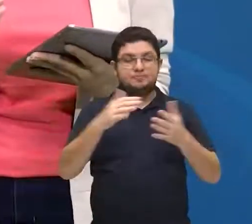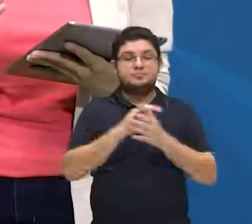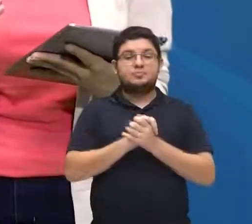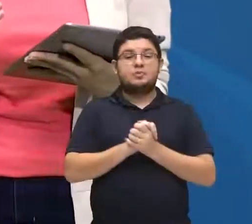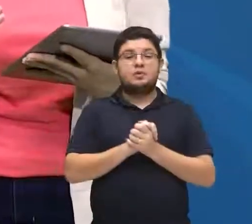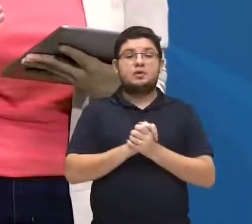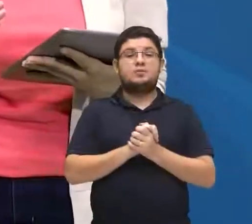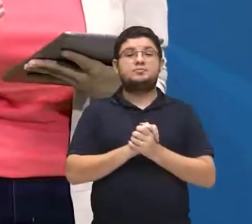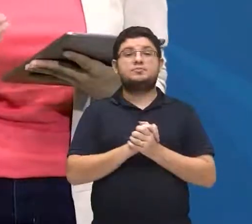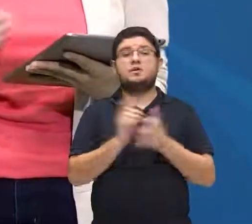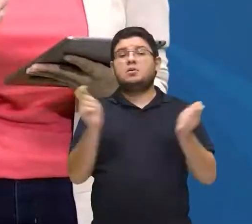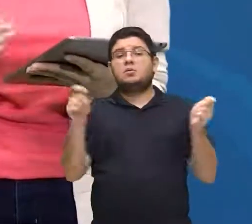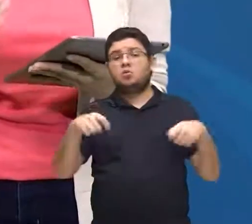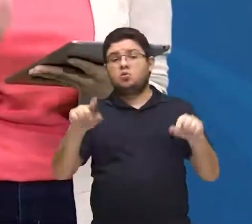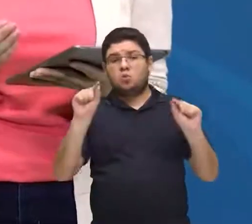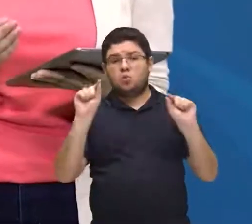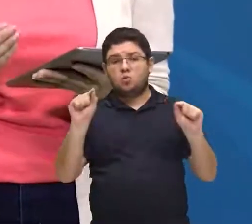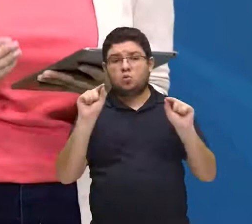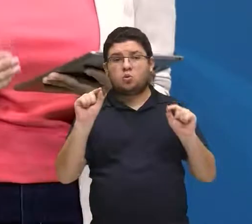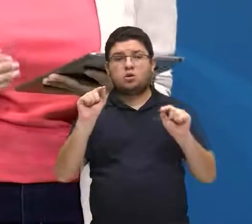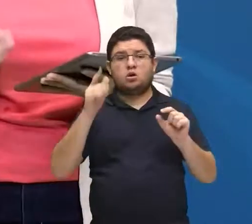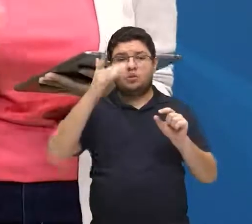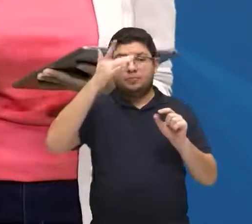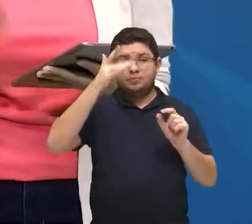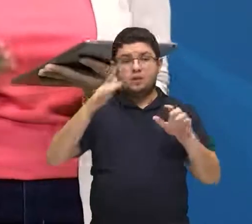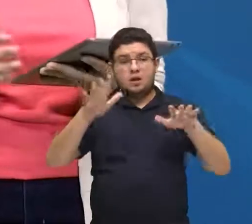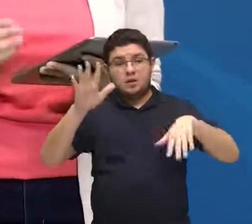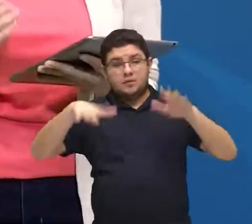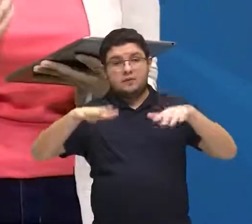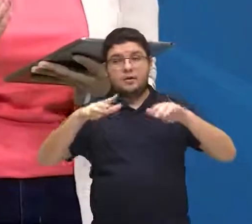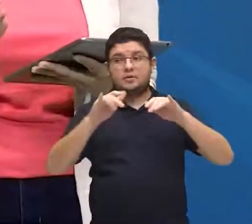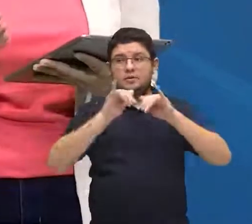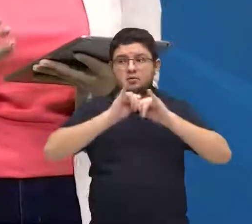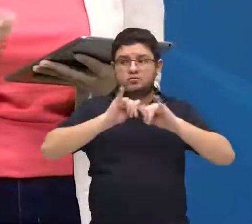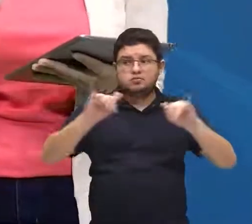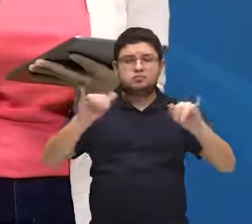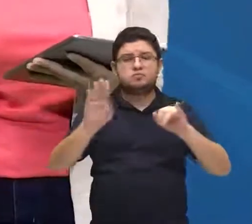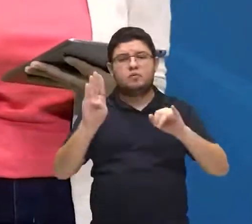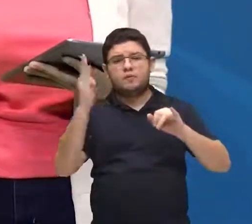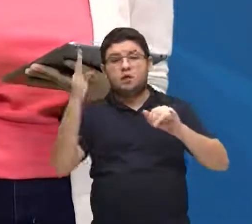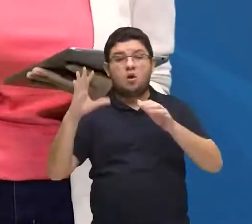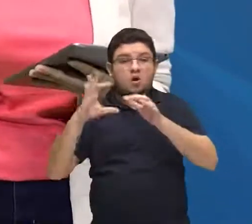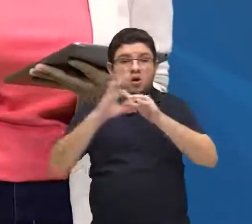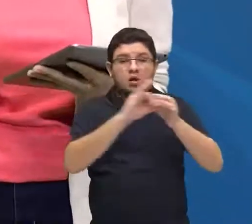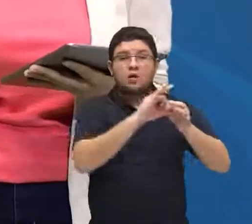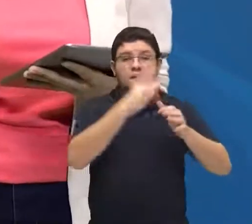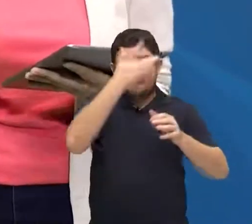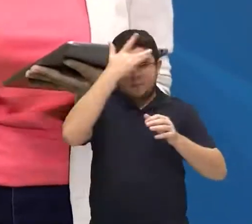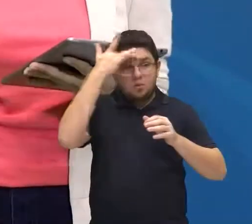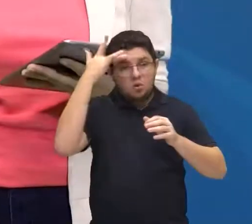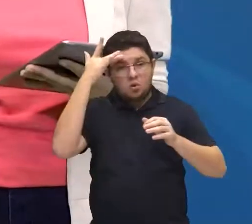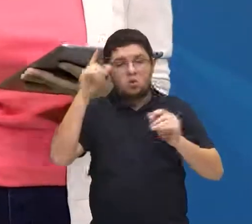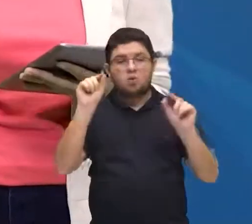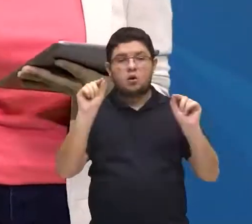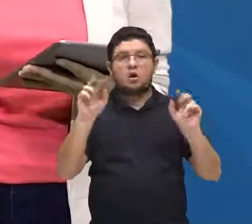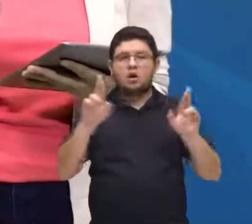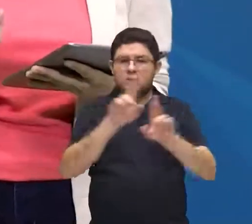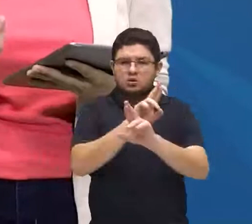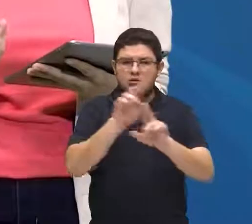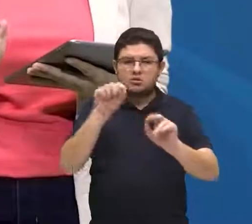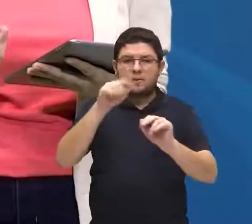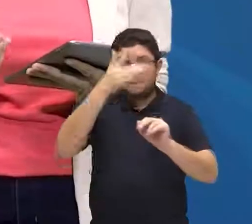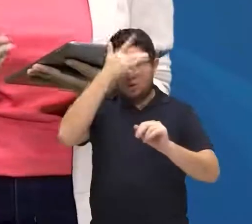a possibilidade de que fake news, quando atrelada a pessoas, algumas situações, principalmente relacionadas a pessoas que